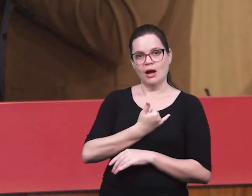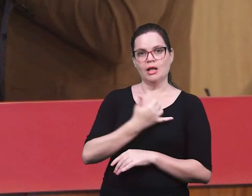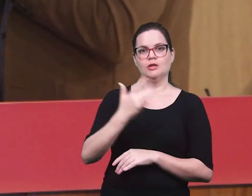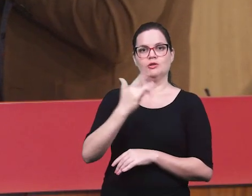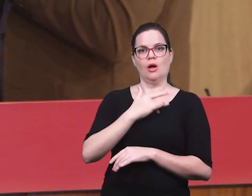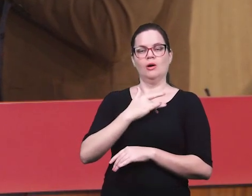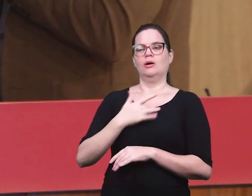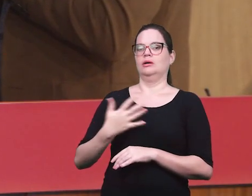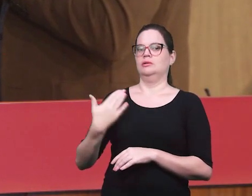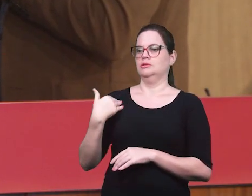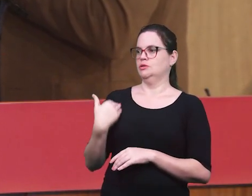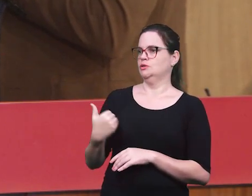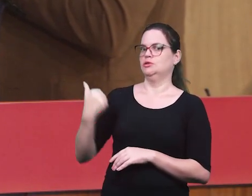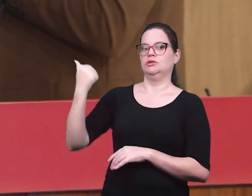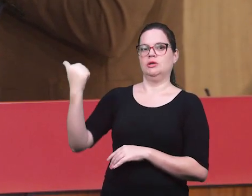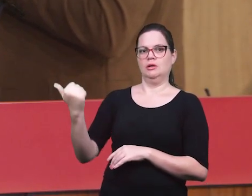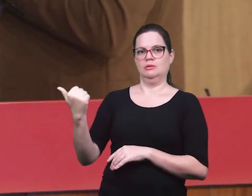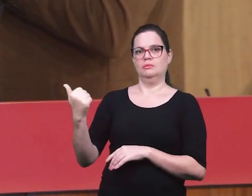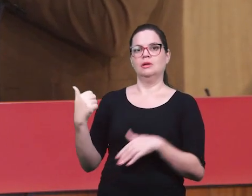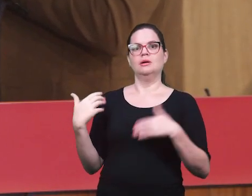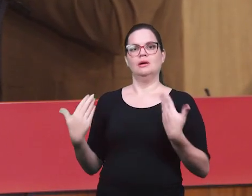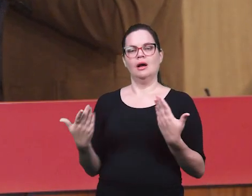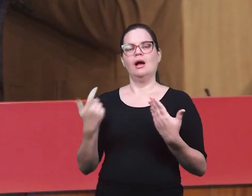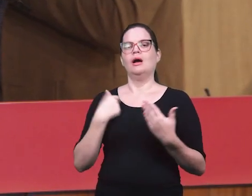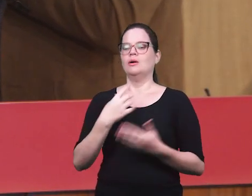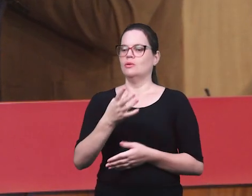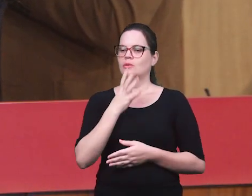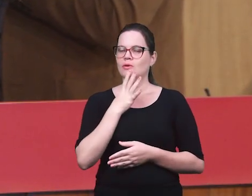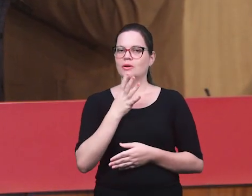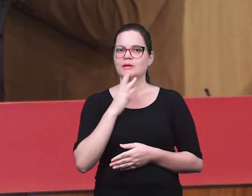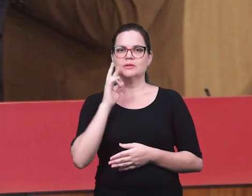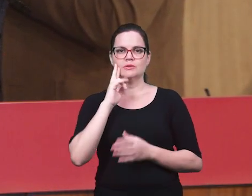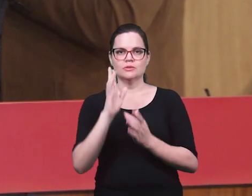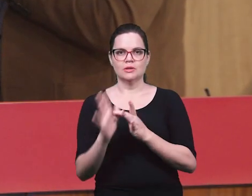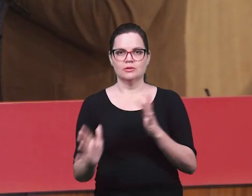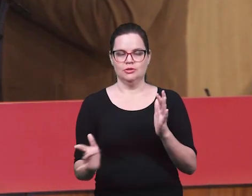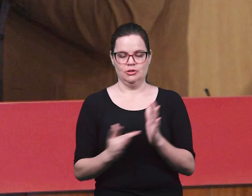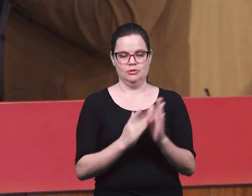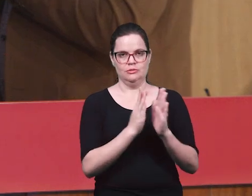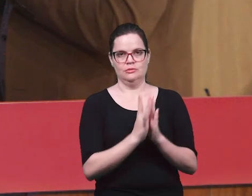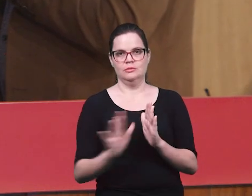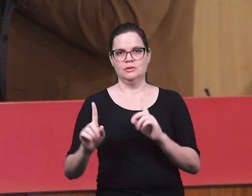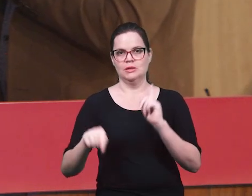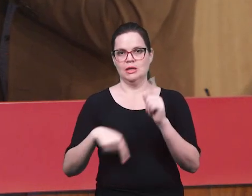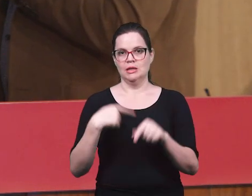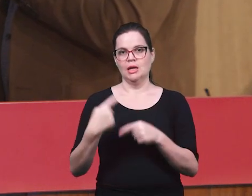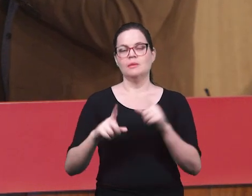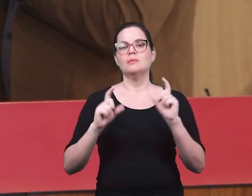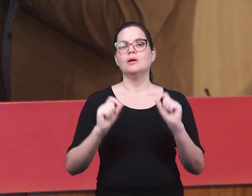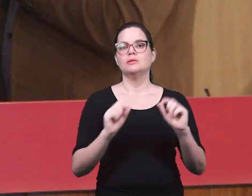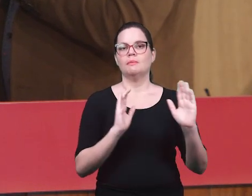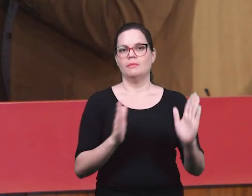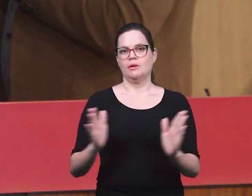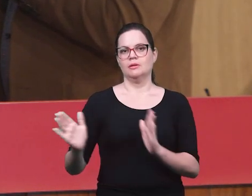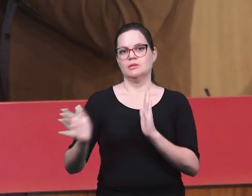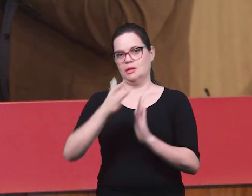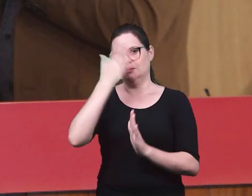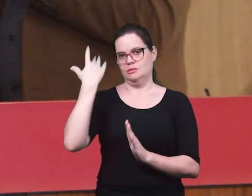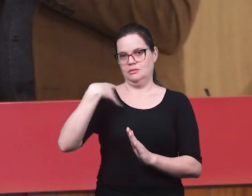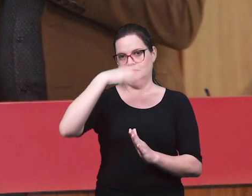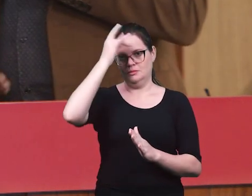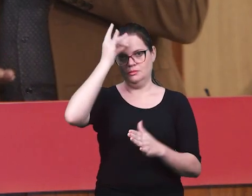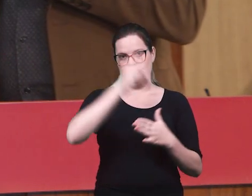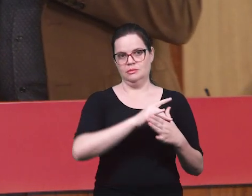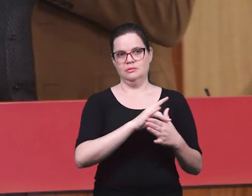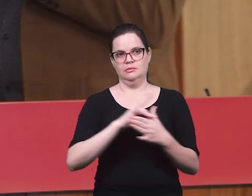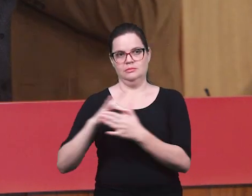salvação. Amém, pastor Wallace. Resumindo aí, né? É isso. Muito bom. Pastor Wallace, agradecemos aqui, em